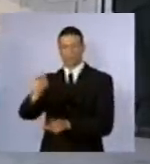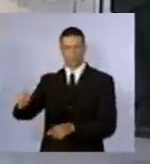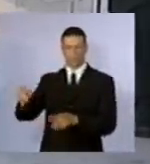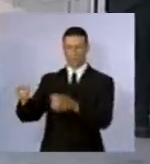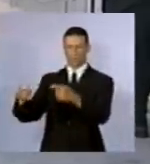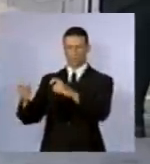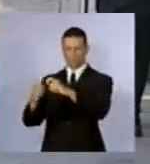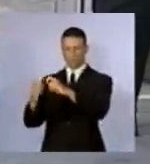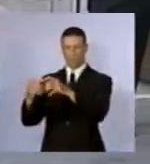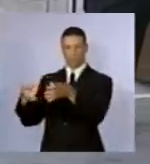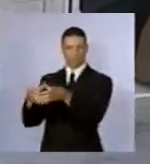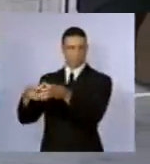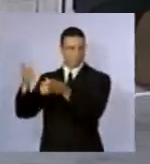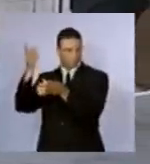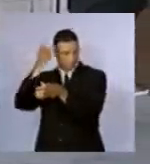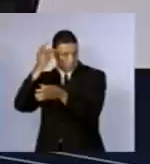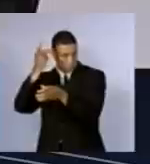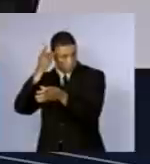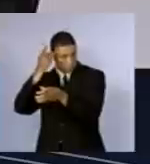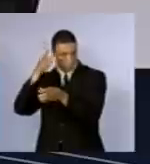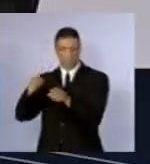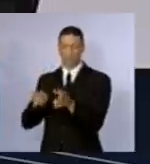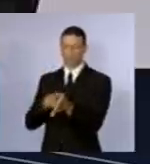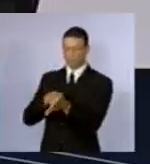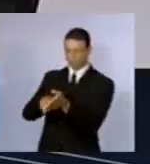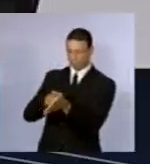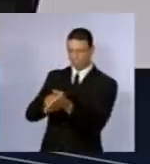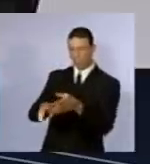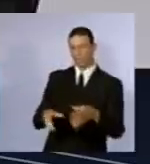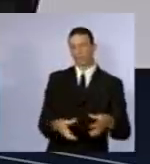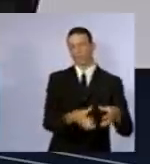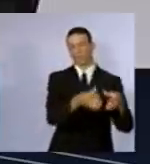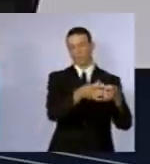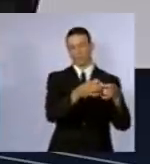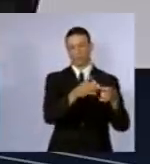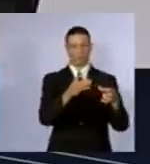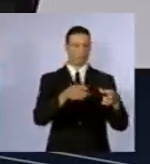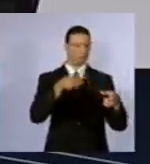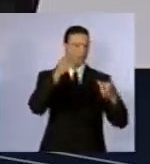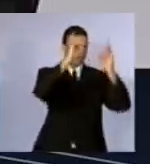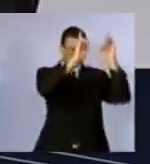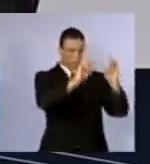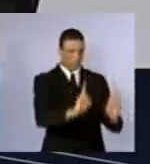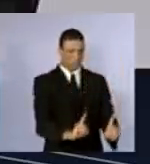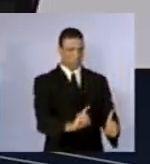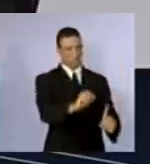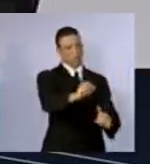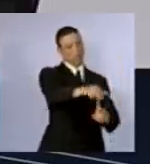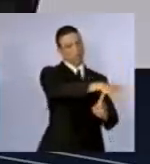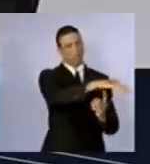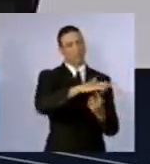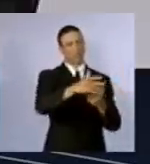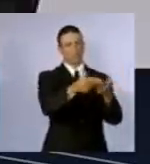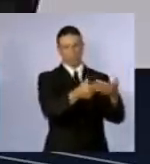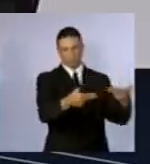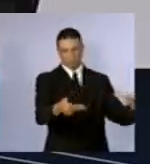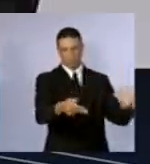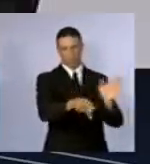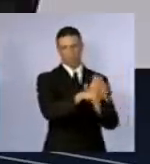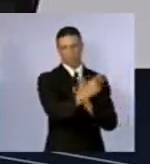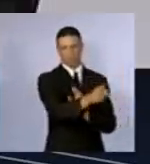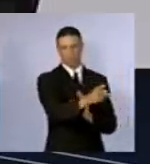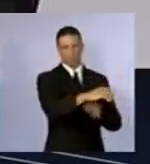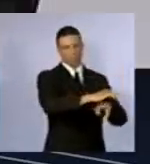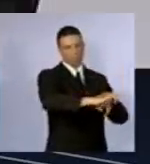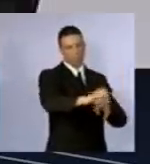de medicina de São Paulo e pesquisador centro de pesquisas e Estudos de direito sanitário da CPD e do núcleo de pesquisa em Direito sanitário